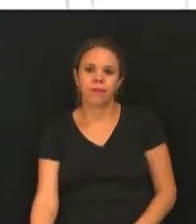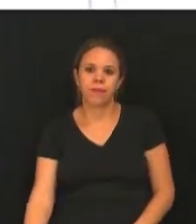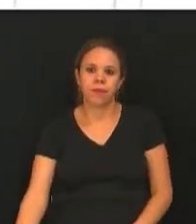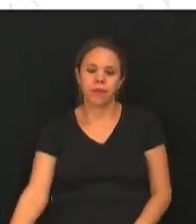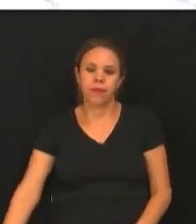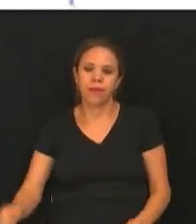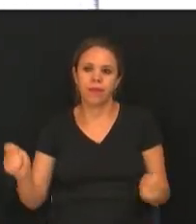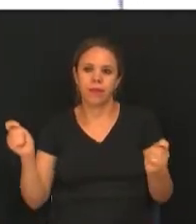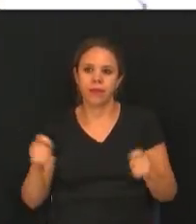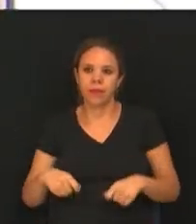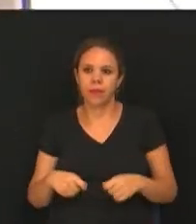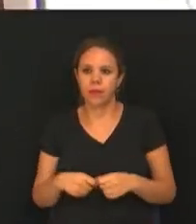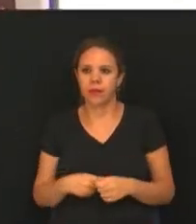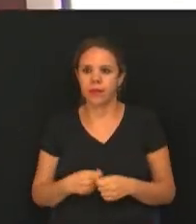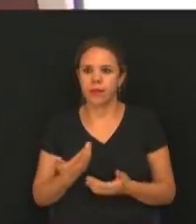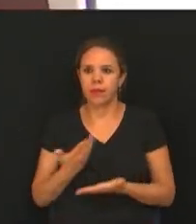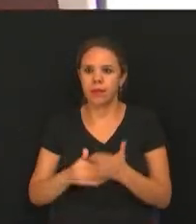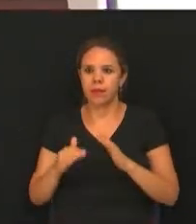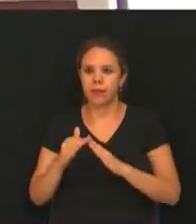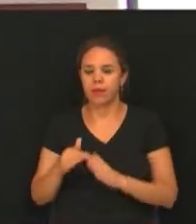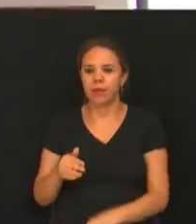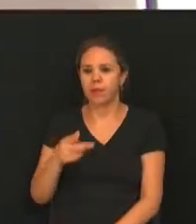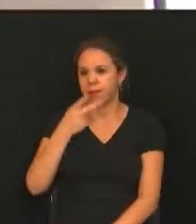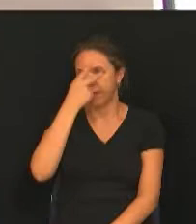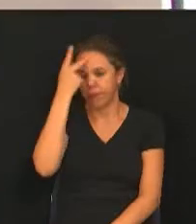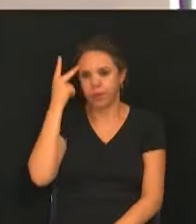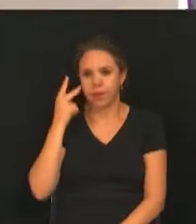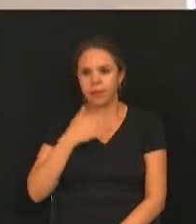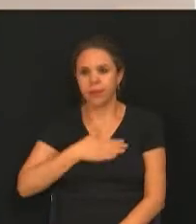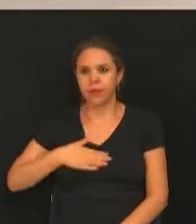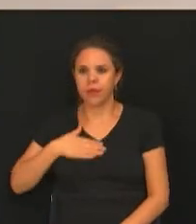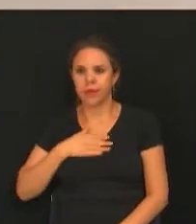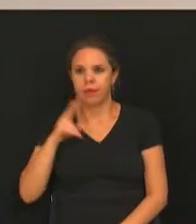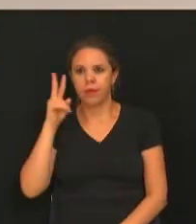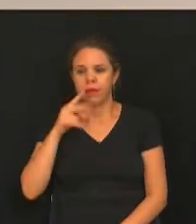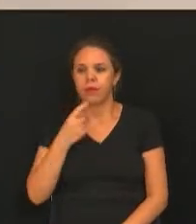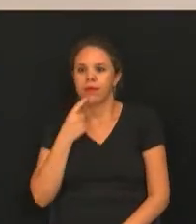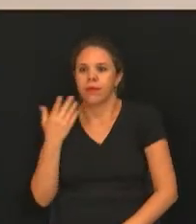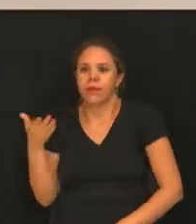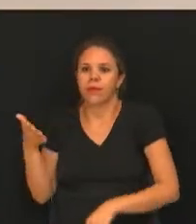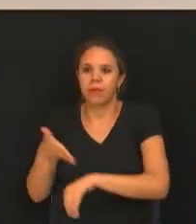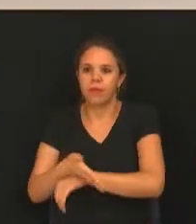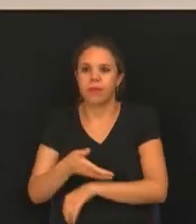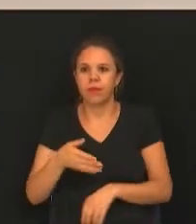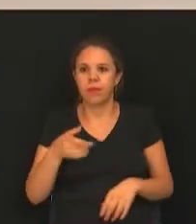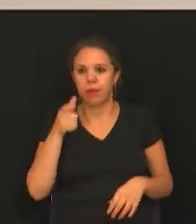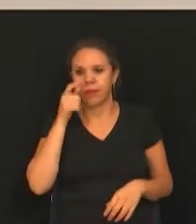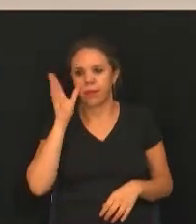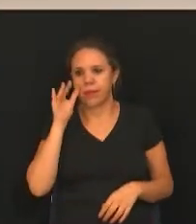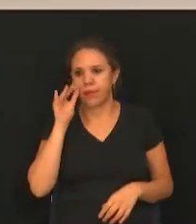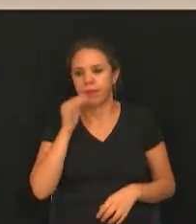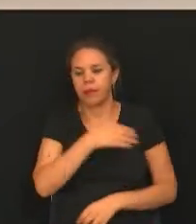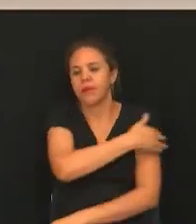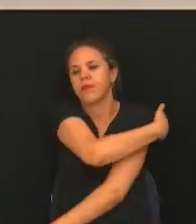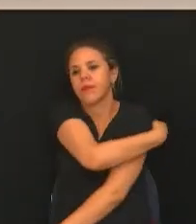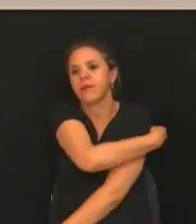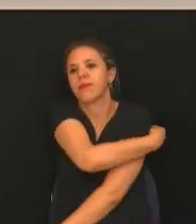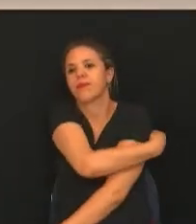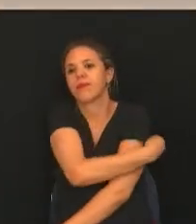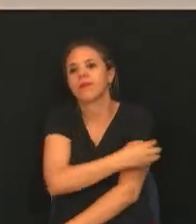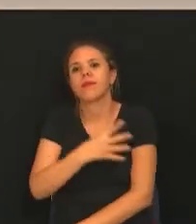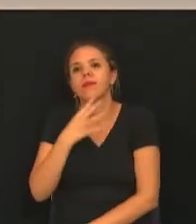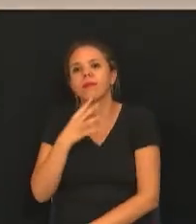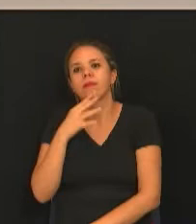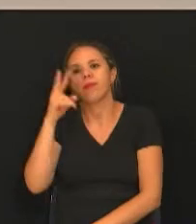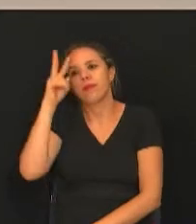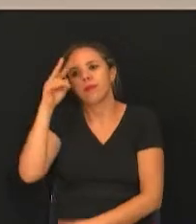condições, as escolas, as pessoas que gostam da história de Campinas, venham visitar, venham conhecer um pouco da parte da